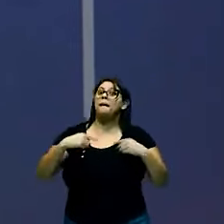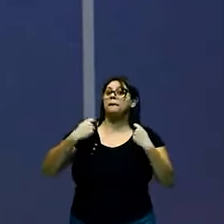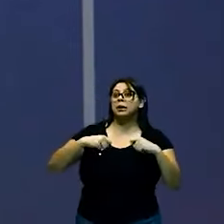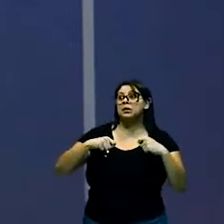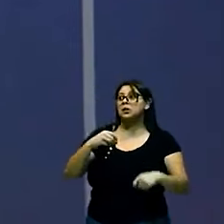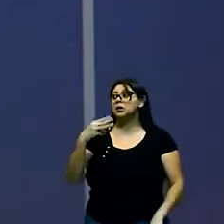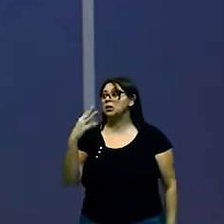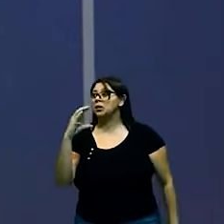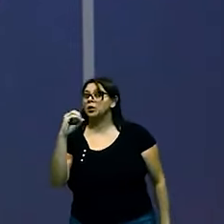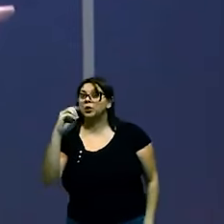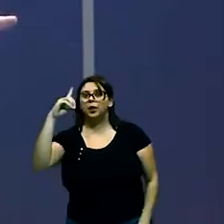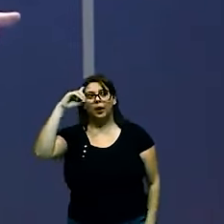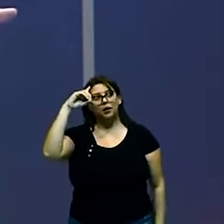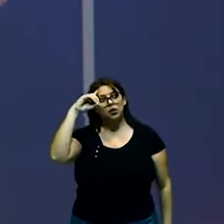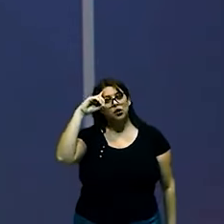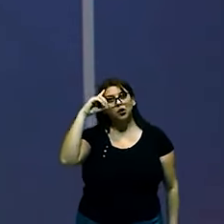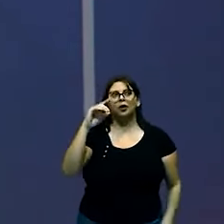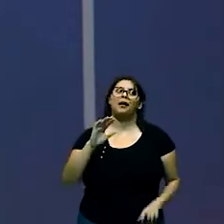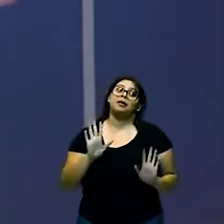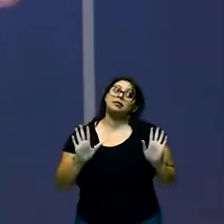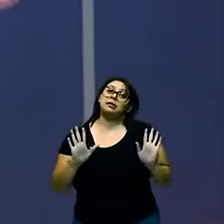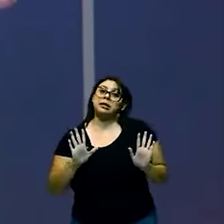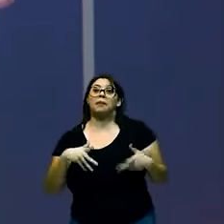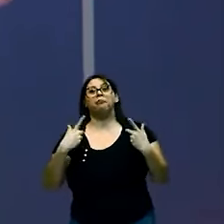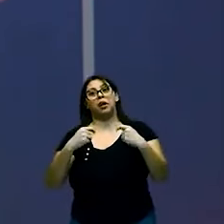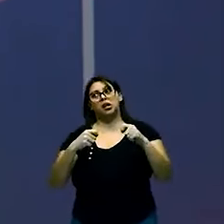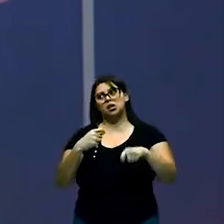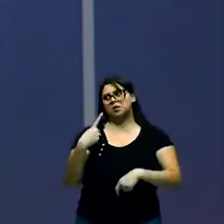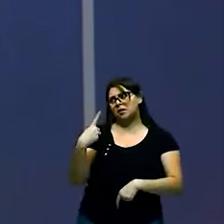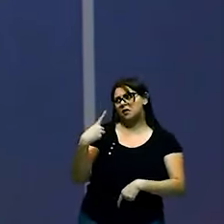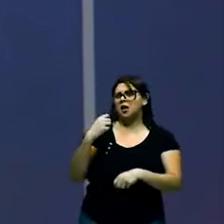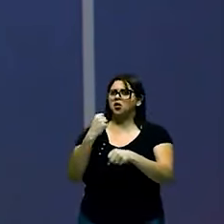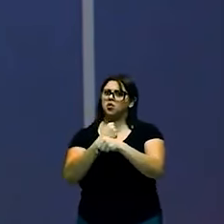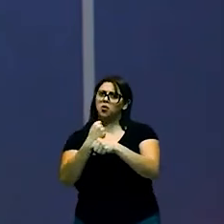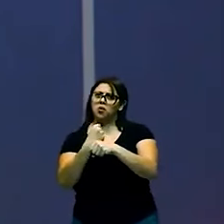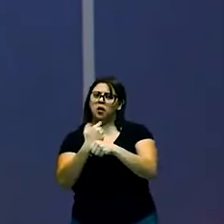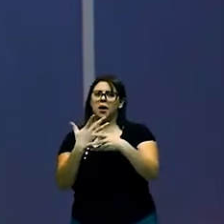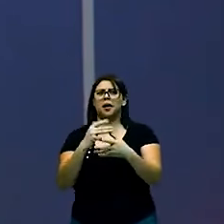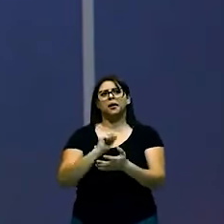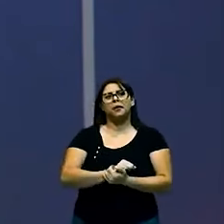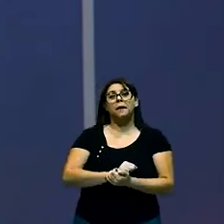piedosos, crentes em Jesus, acham que tem que ser uma vez por ano, porque a Páscoa era assim, não é? Se você